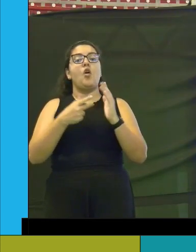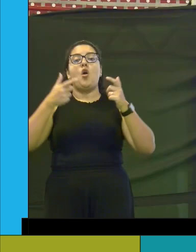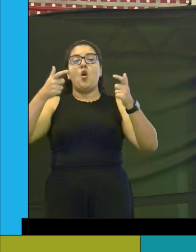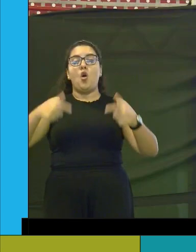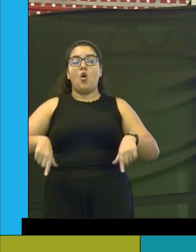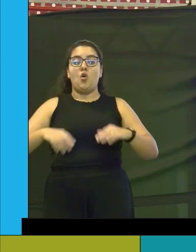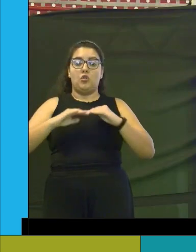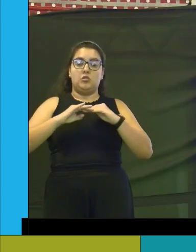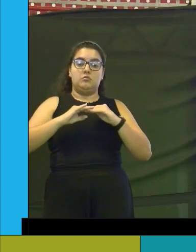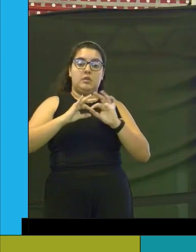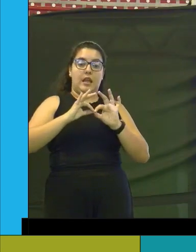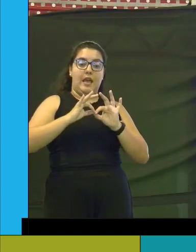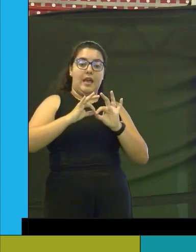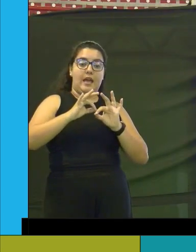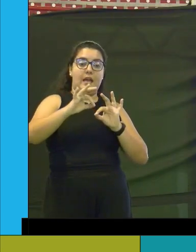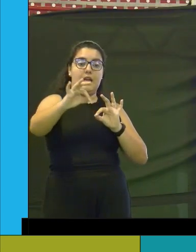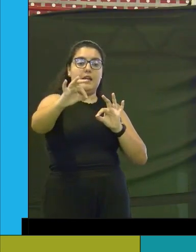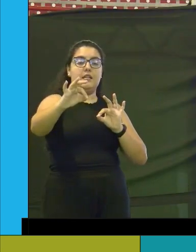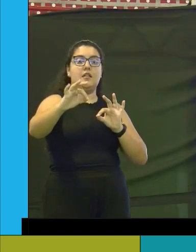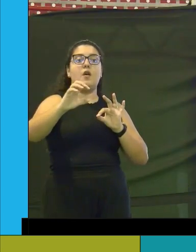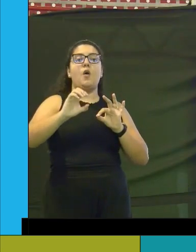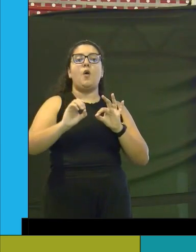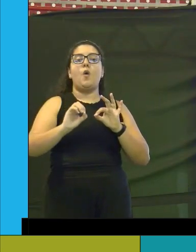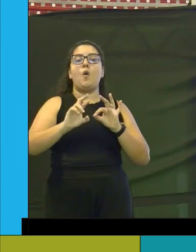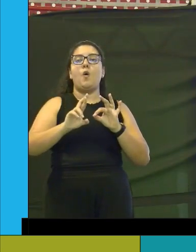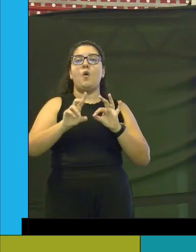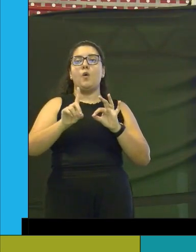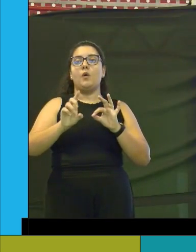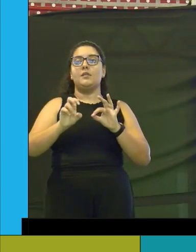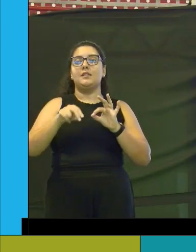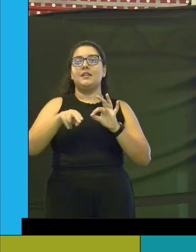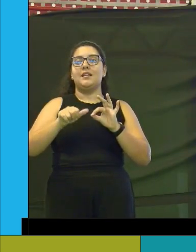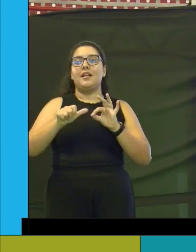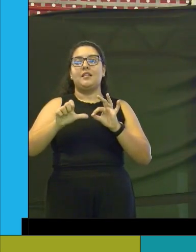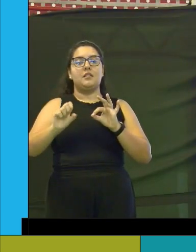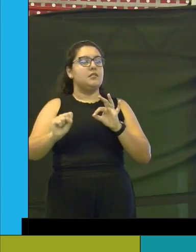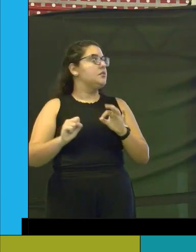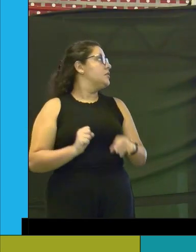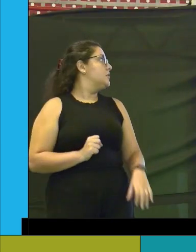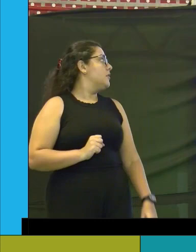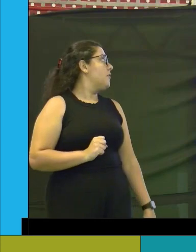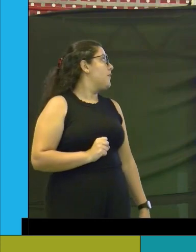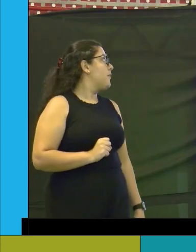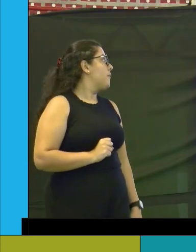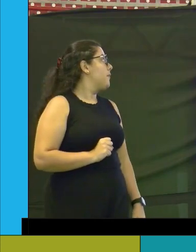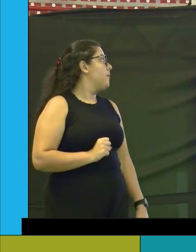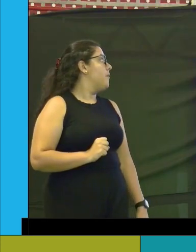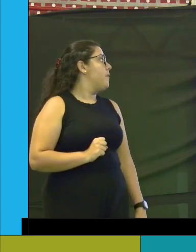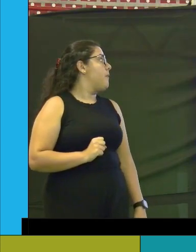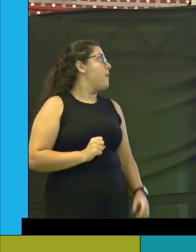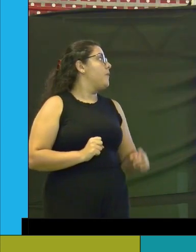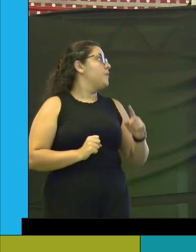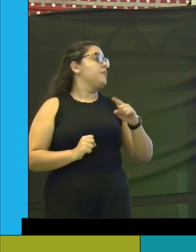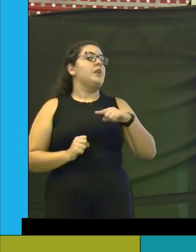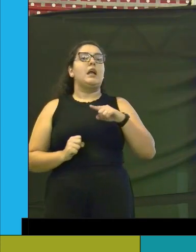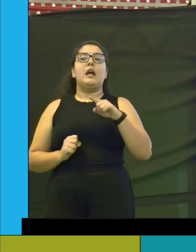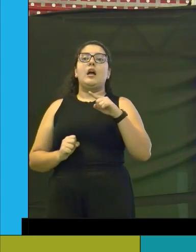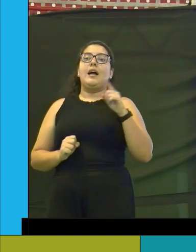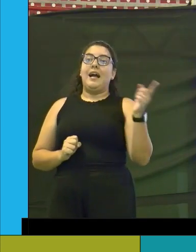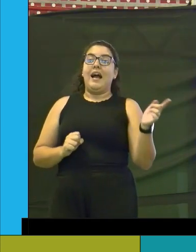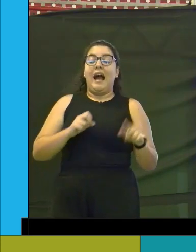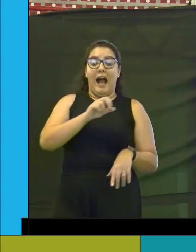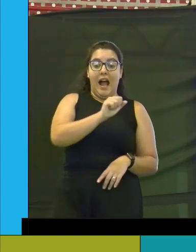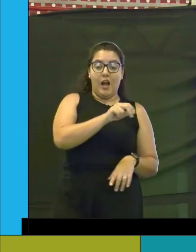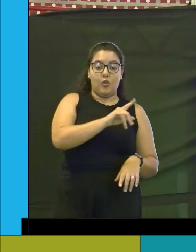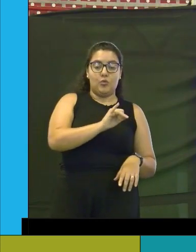vai tocar no eixo das ordenadas. Já o A, ele vai informar o que, galera? A inclinação de